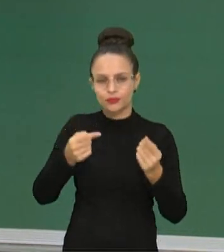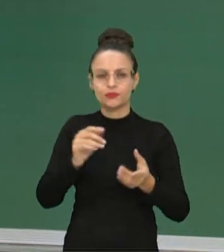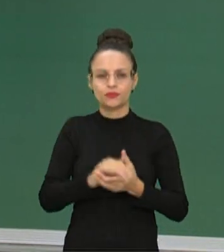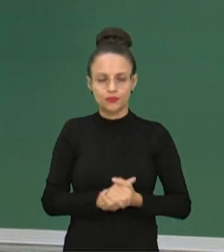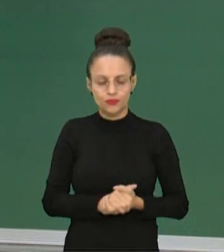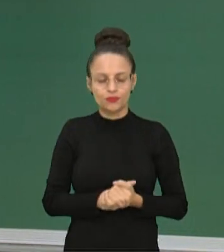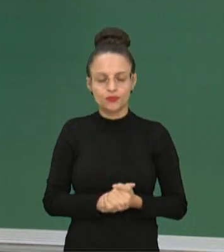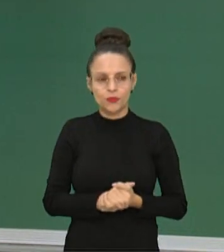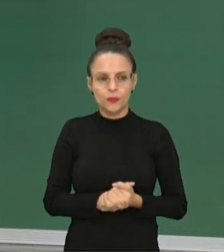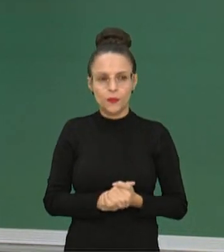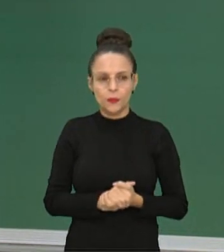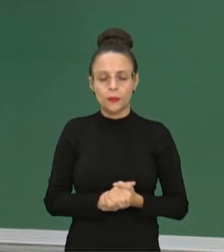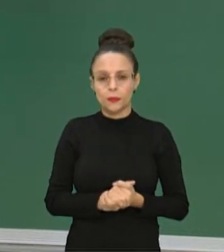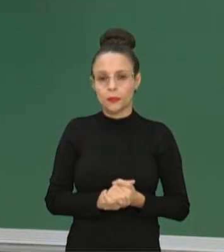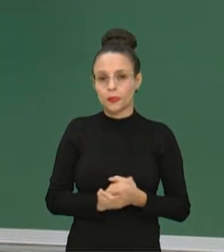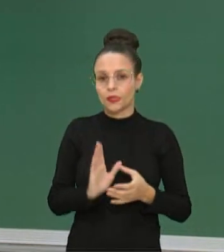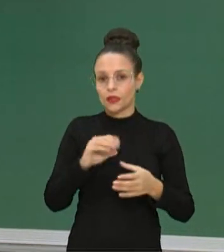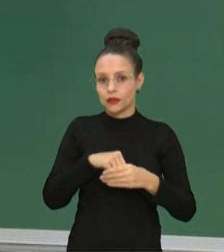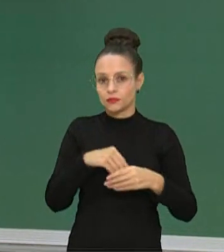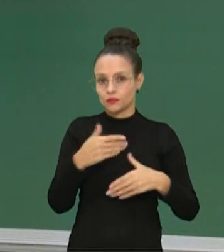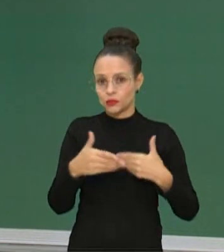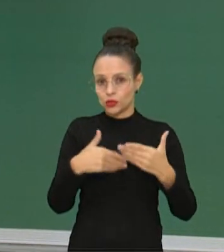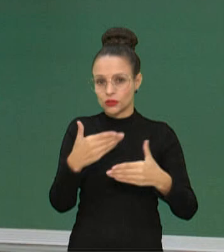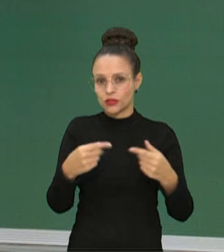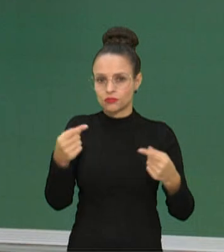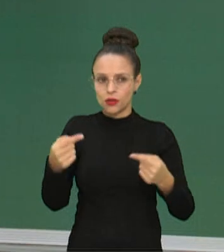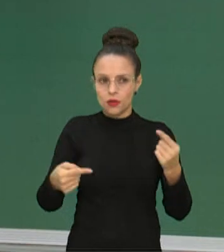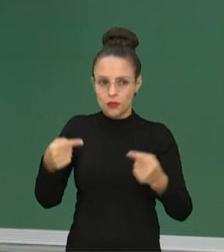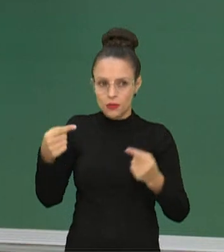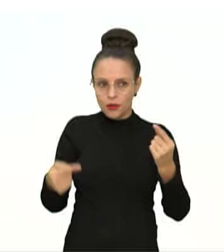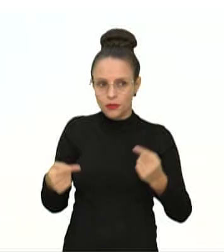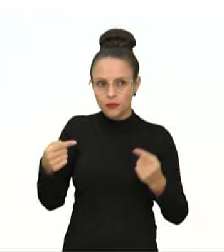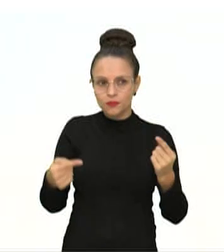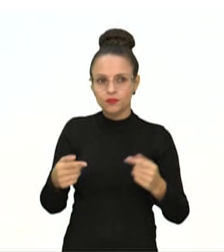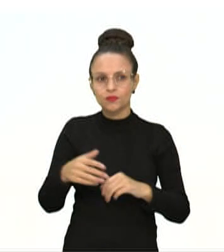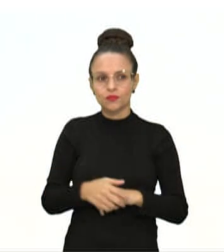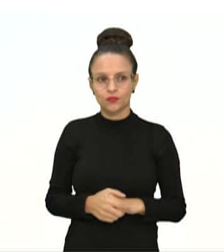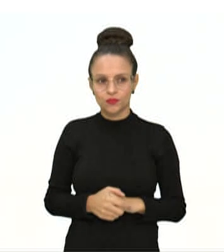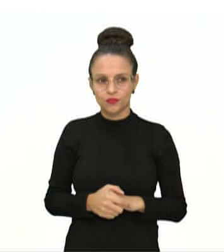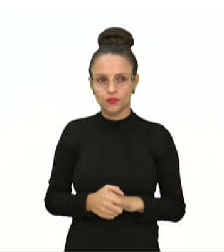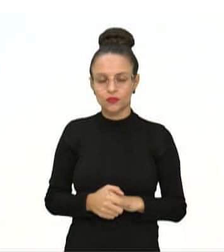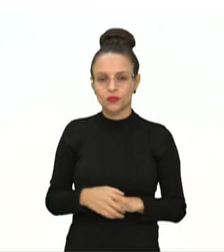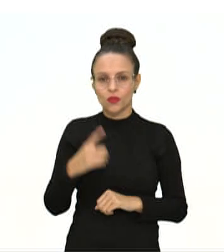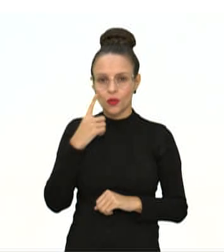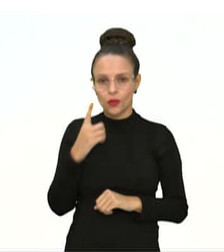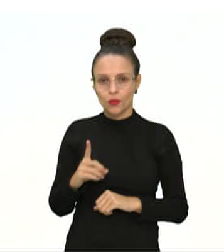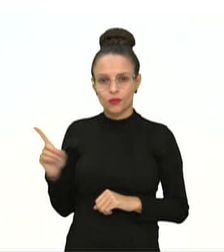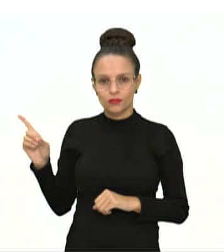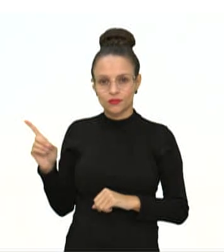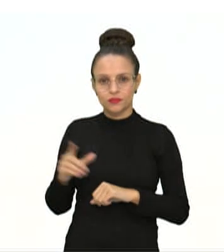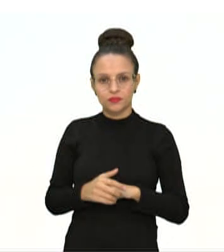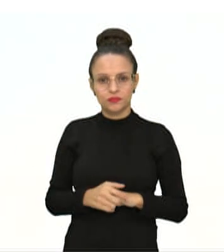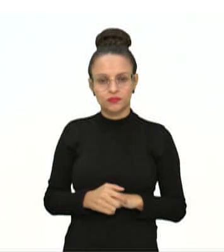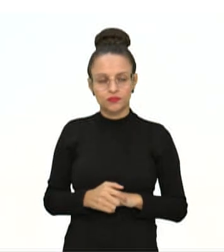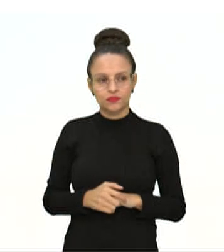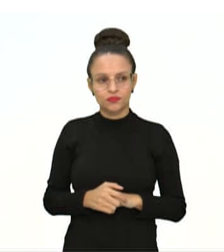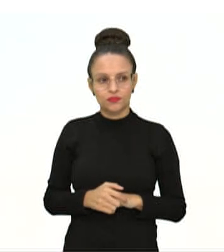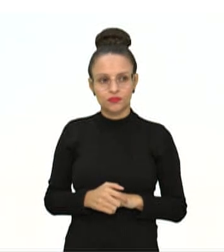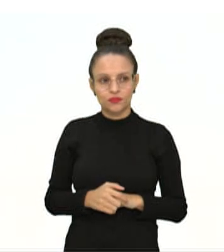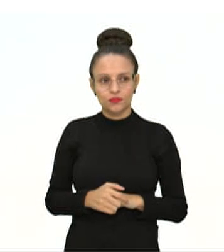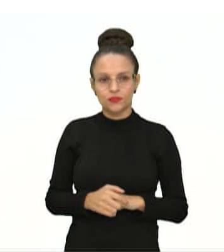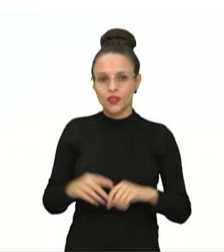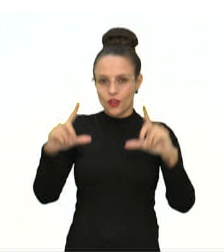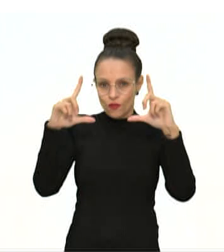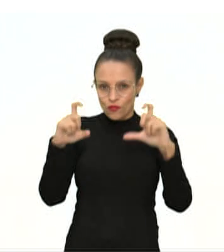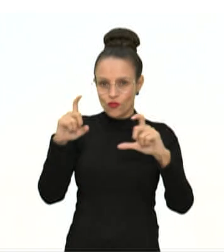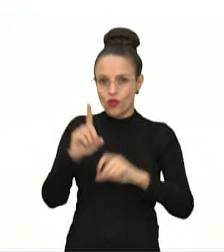E dentro deste processo, dentro desse debate, deixamos aí a foto